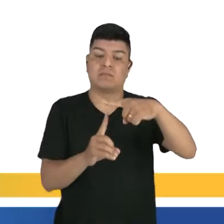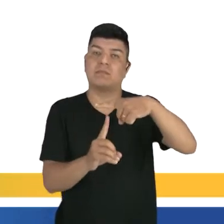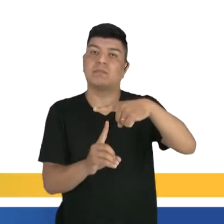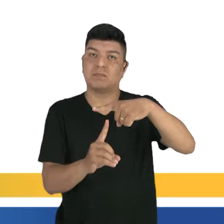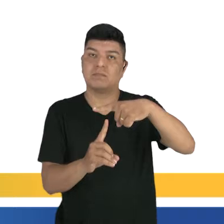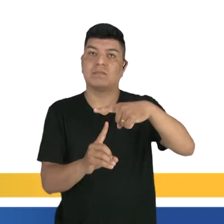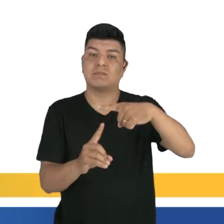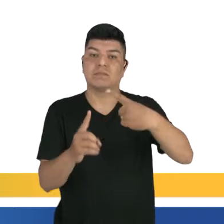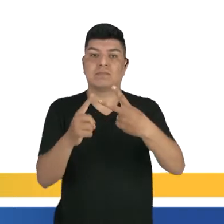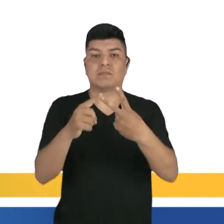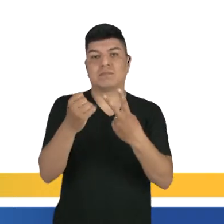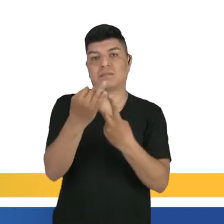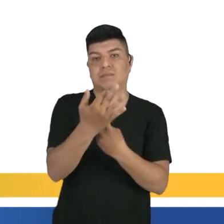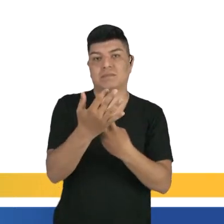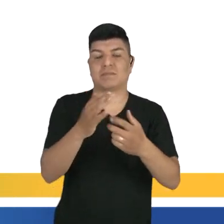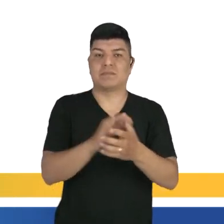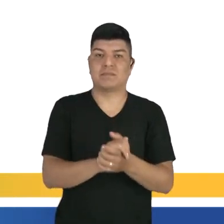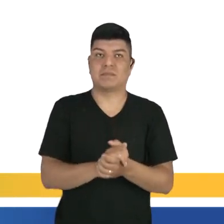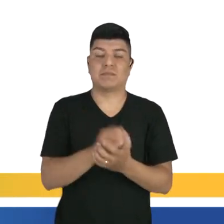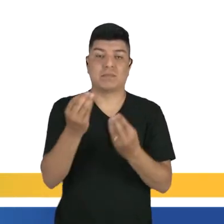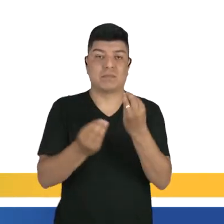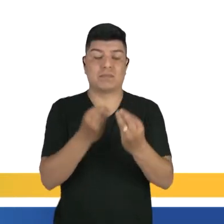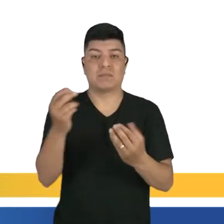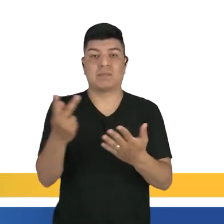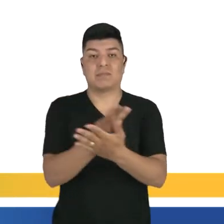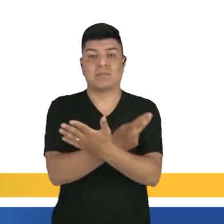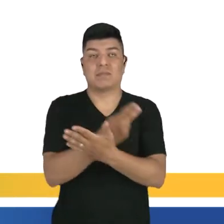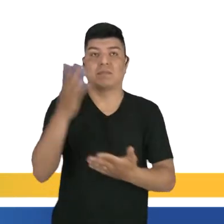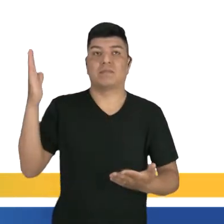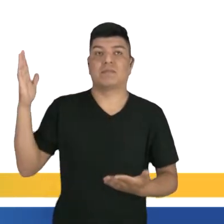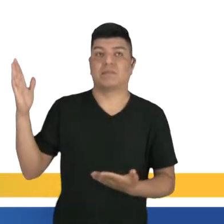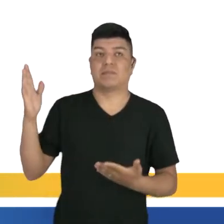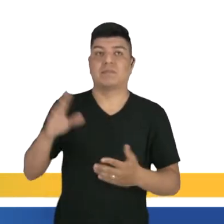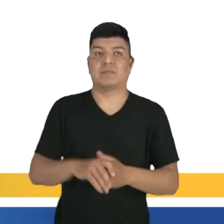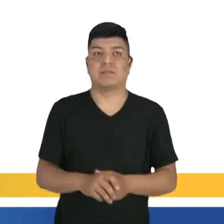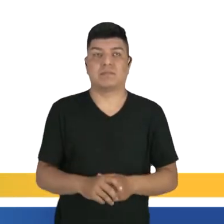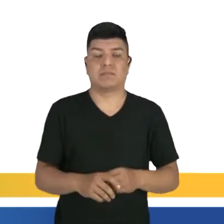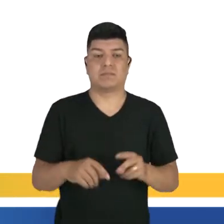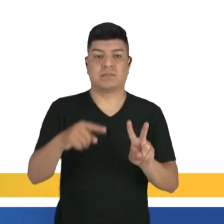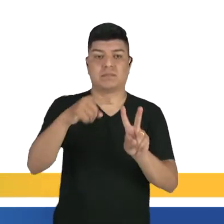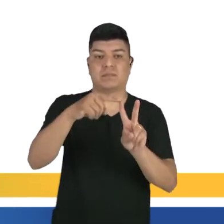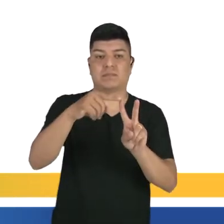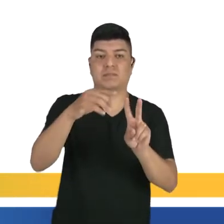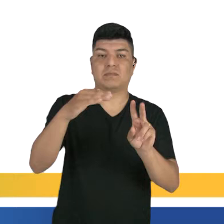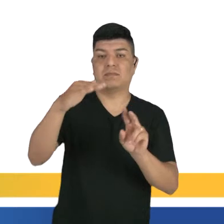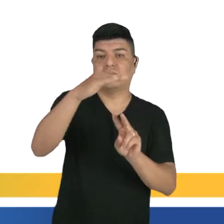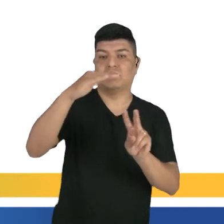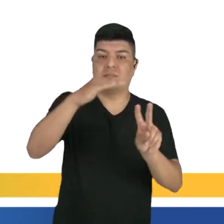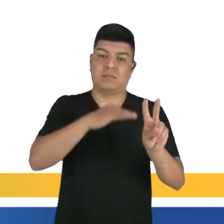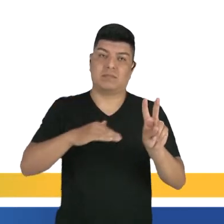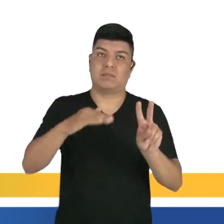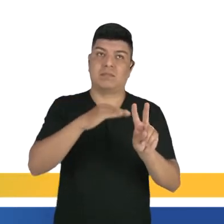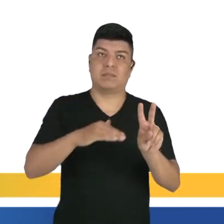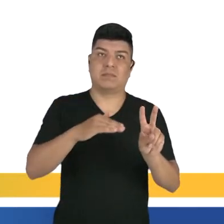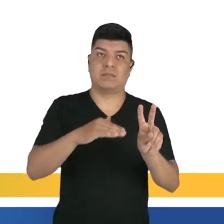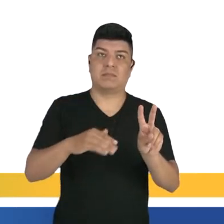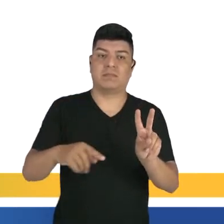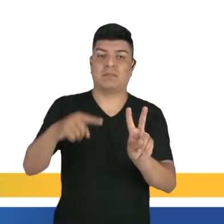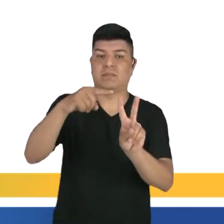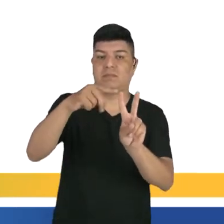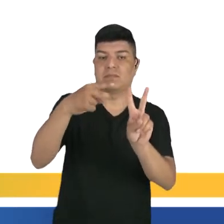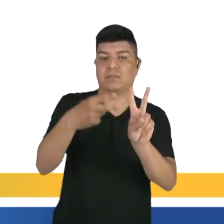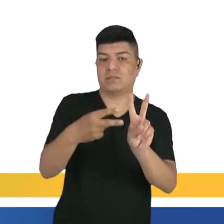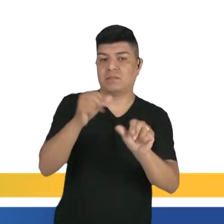denominador racional. Então, olha como é que vai acontecer. Multipliquei em cima e embaixo pela raiz de 2, não alterei a